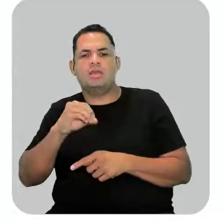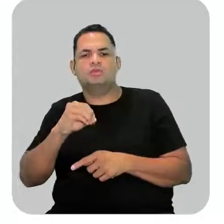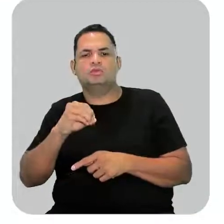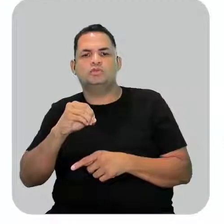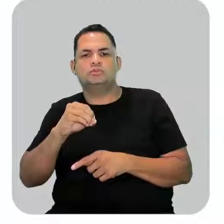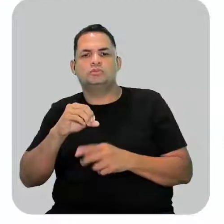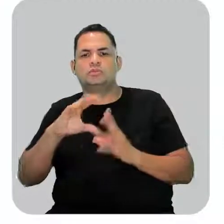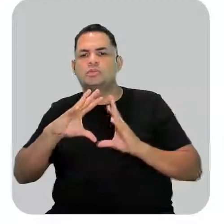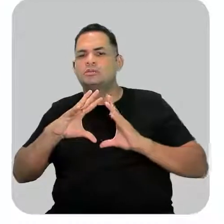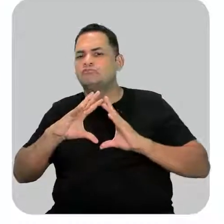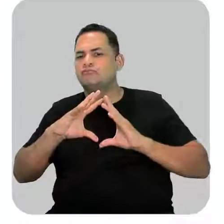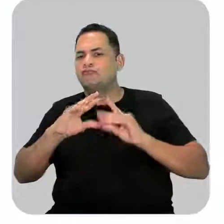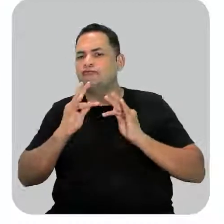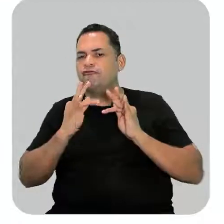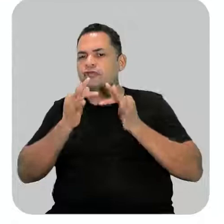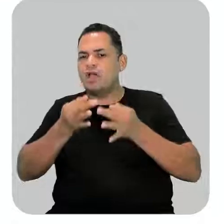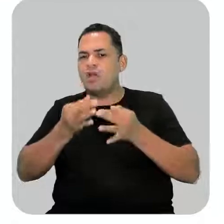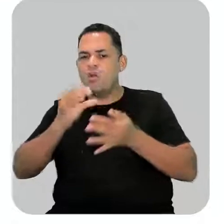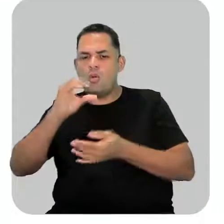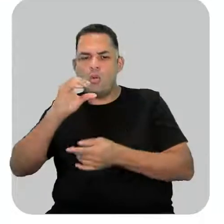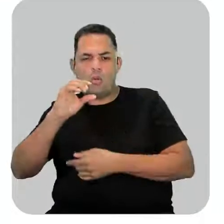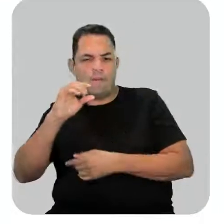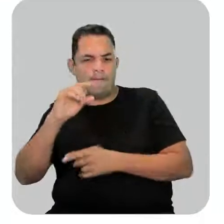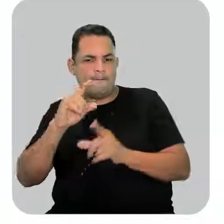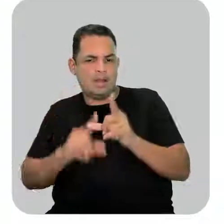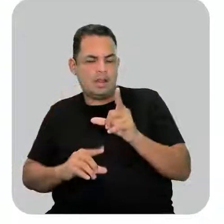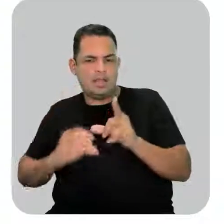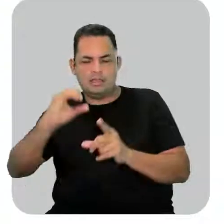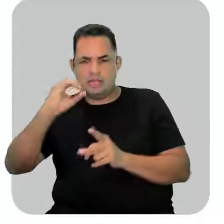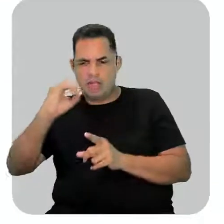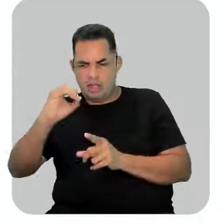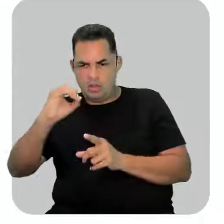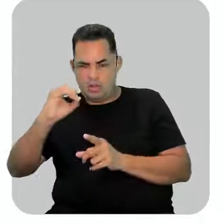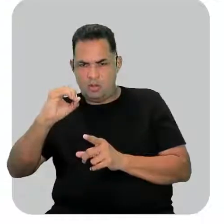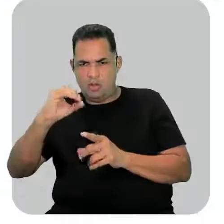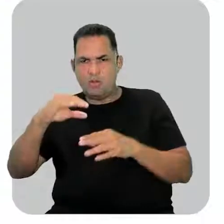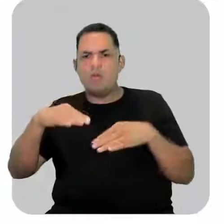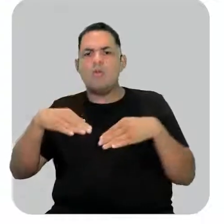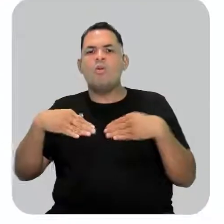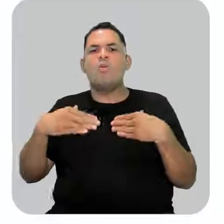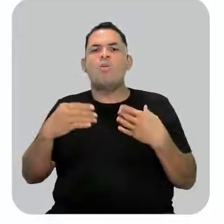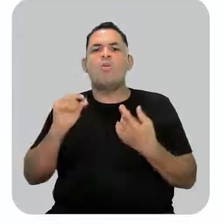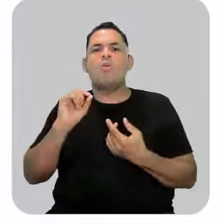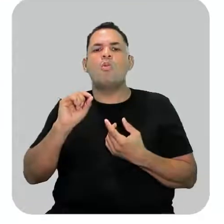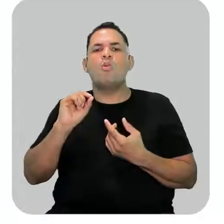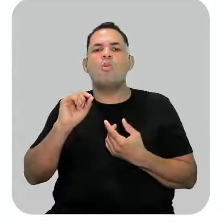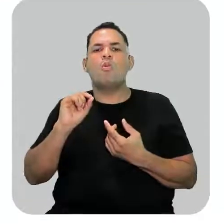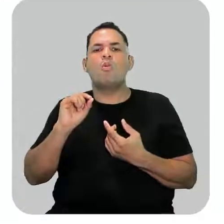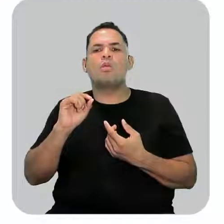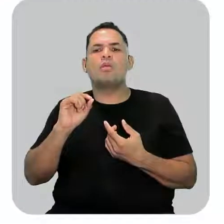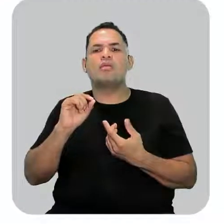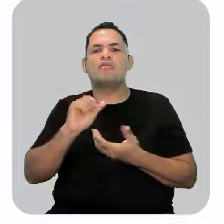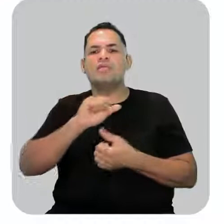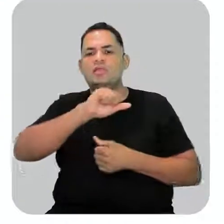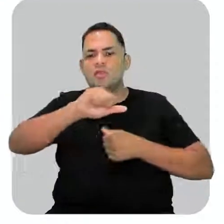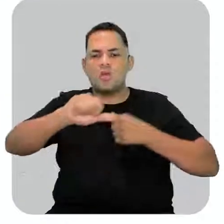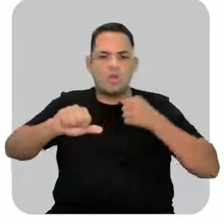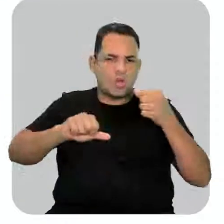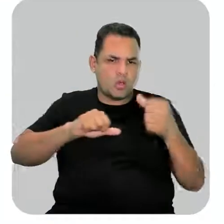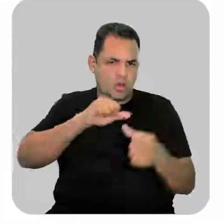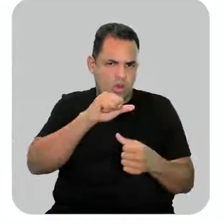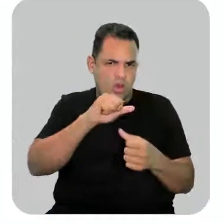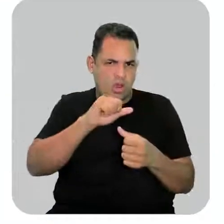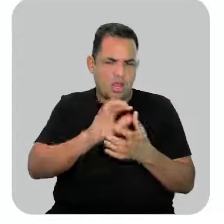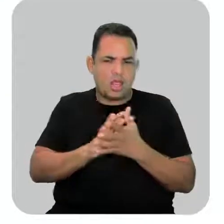com O. Como nós estamos numa função diferente, o que vai mudar é a terminação. Então,